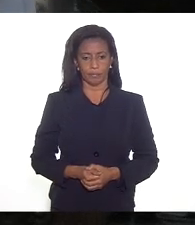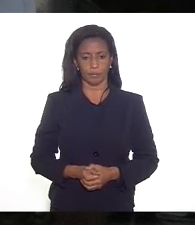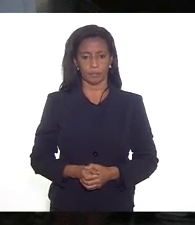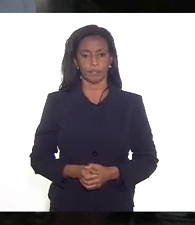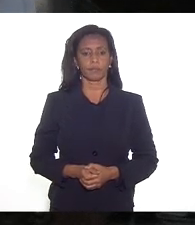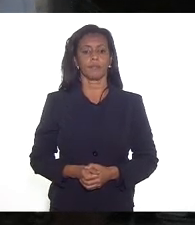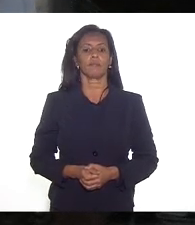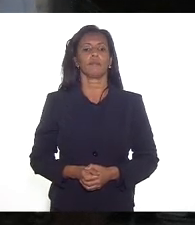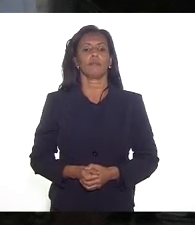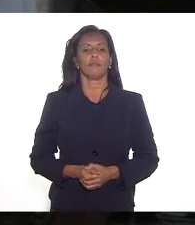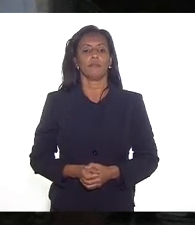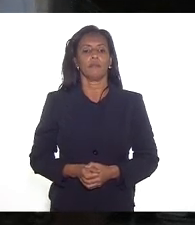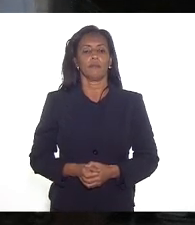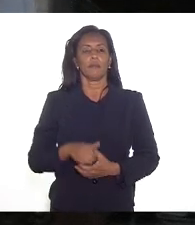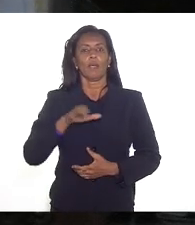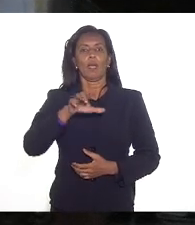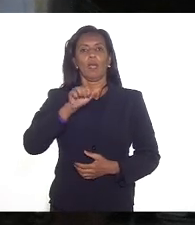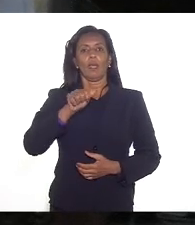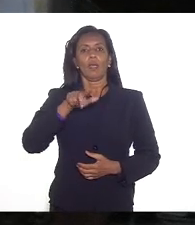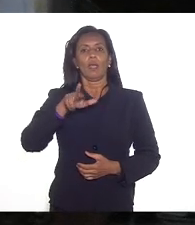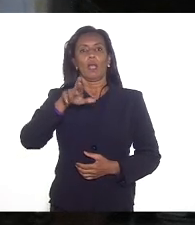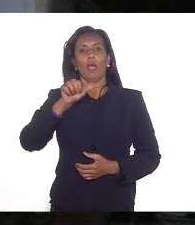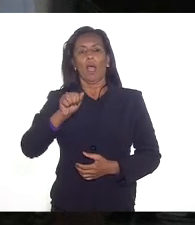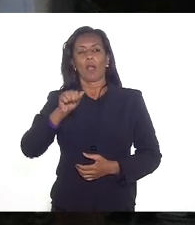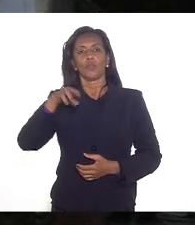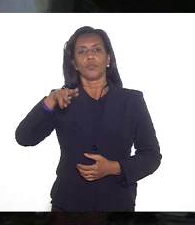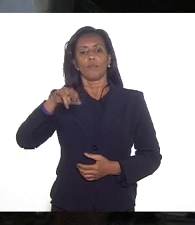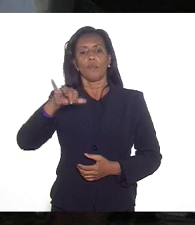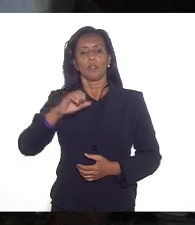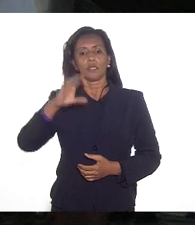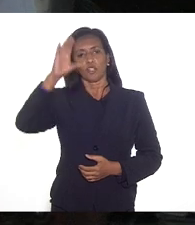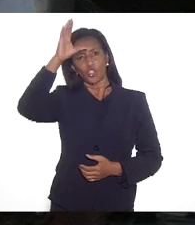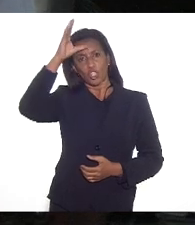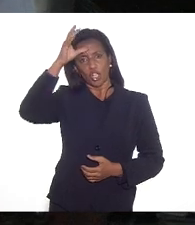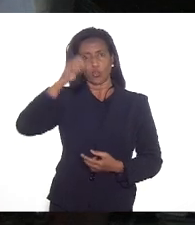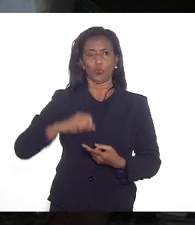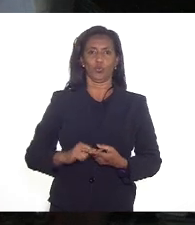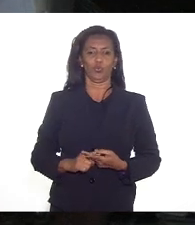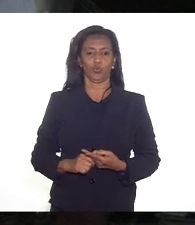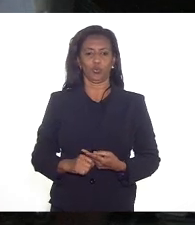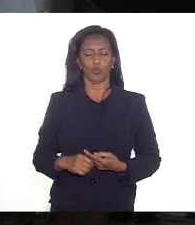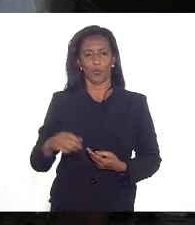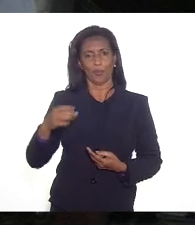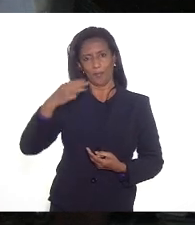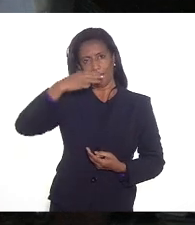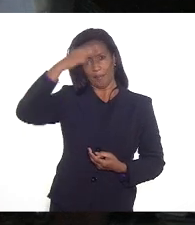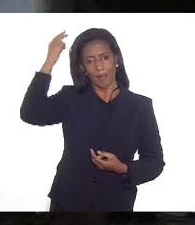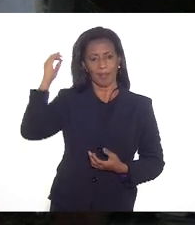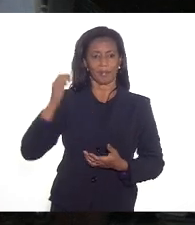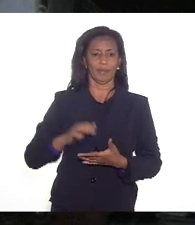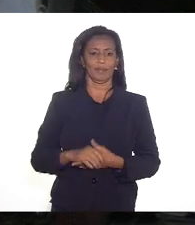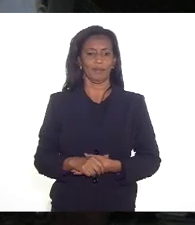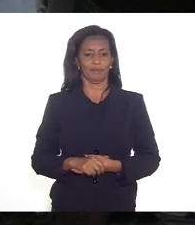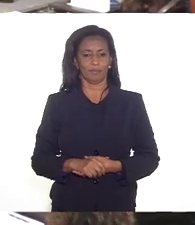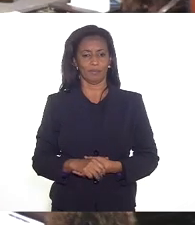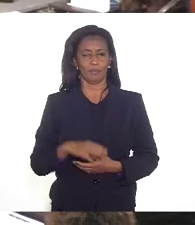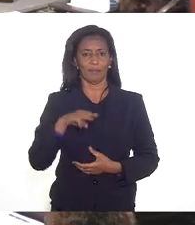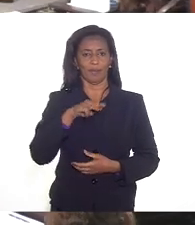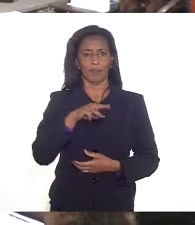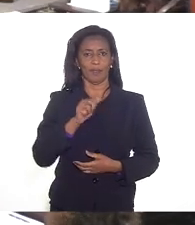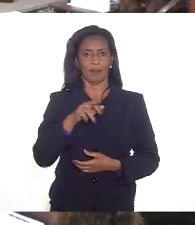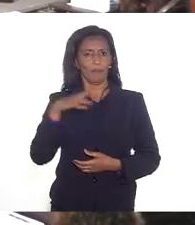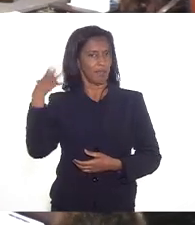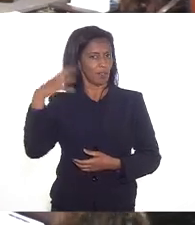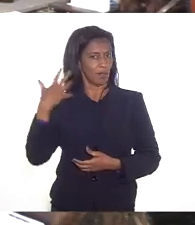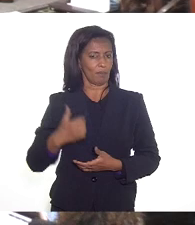porque depois peça tanto que elas Macedo Samuel Malafaia que é de azul com Márcio Pacheco Marcelo